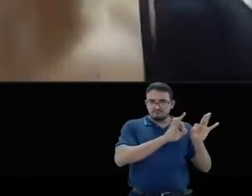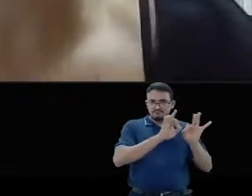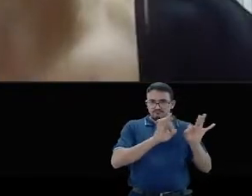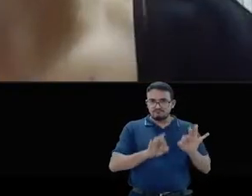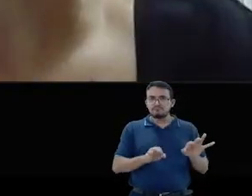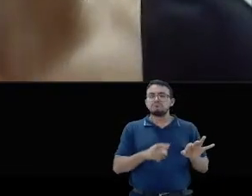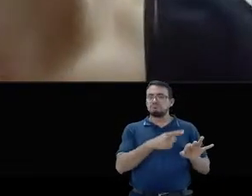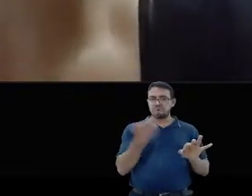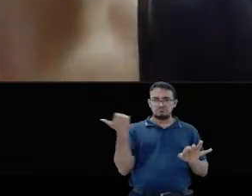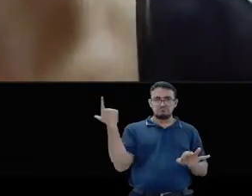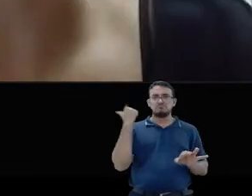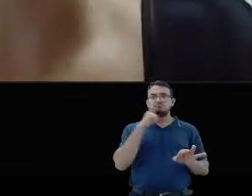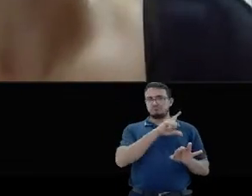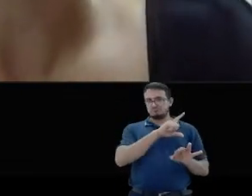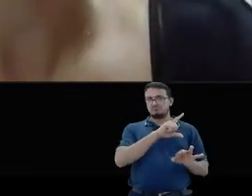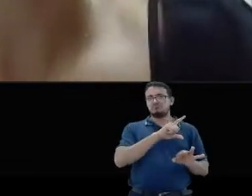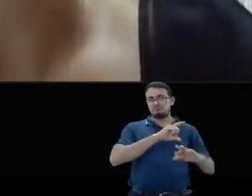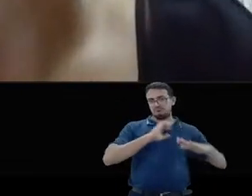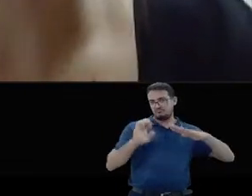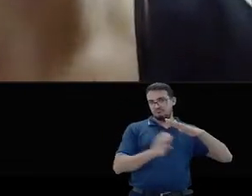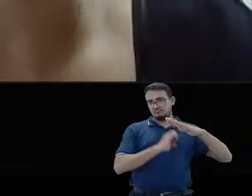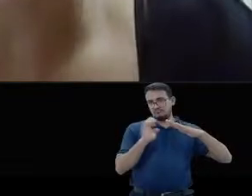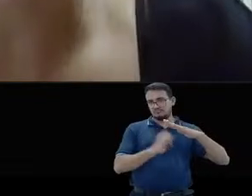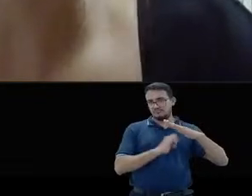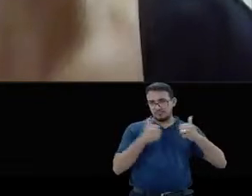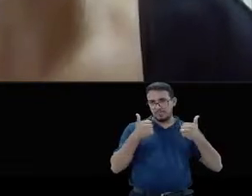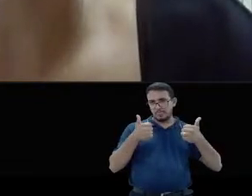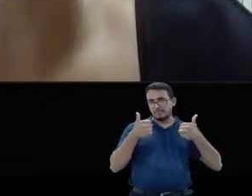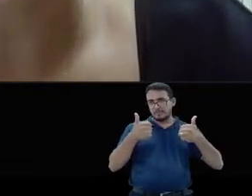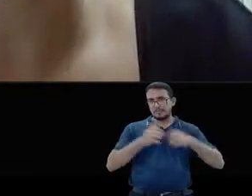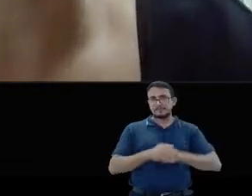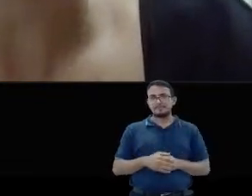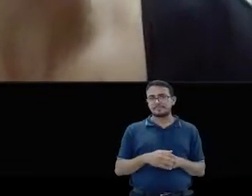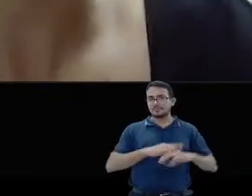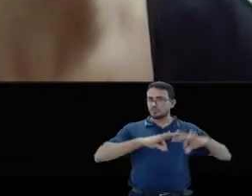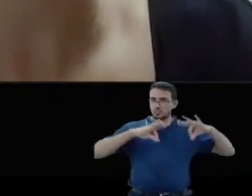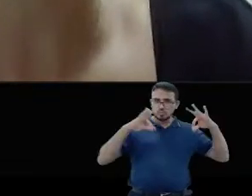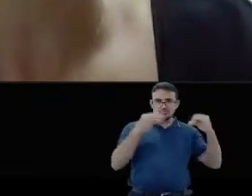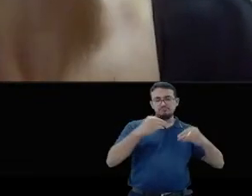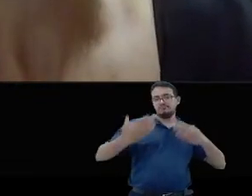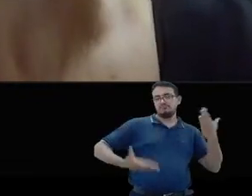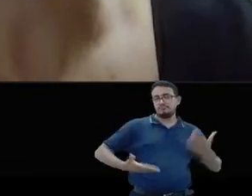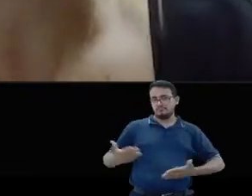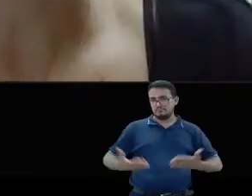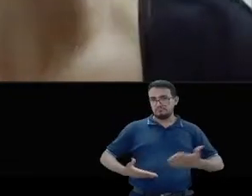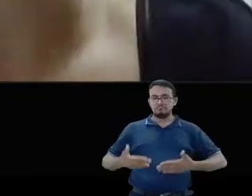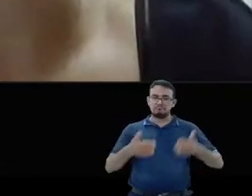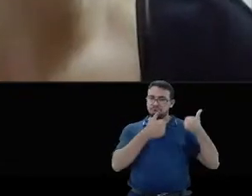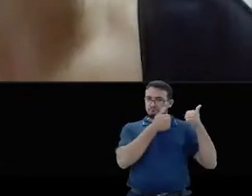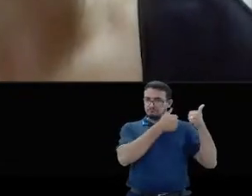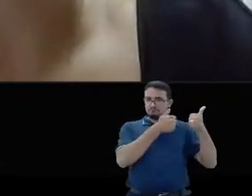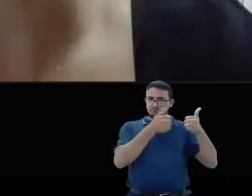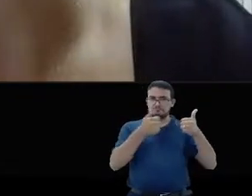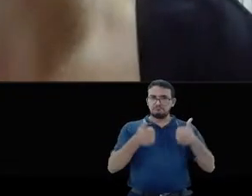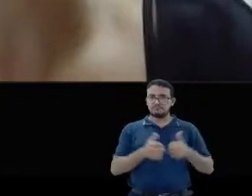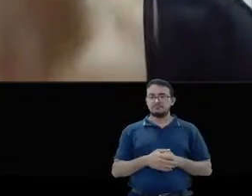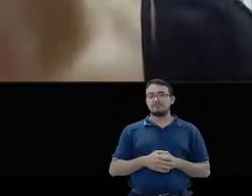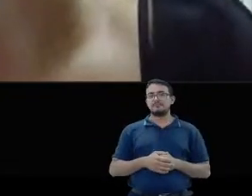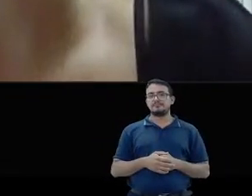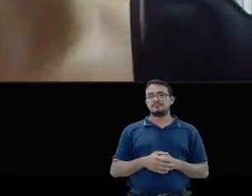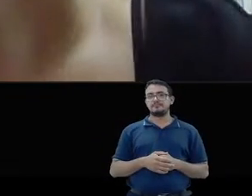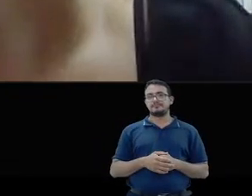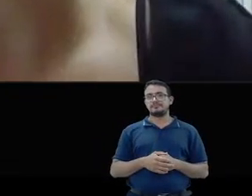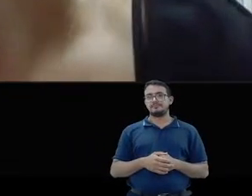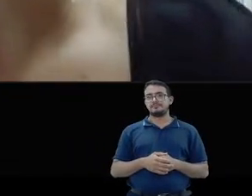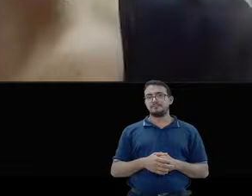produtividade, enfim, para o bem-estar também de todas as pessoas que estão ali trabalhando. Então, é muito menos burocrático você